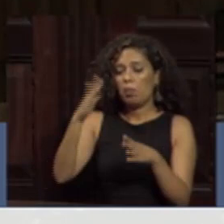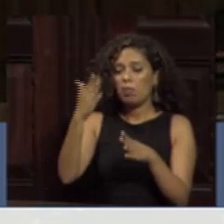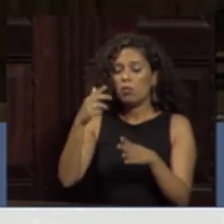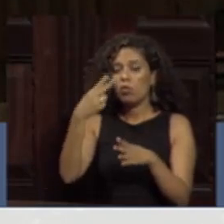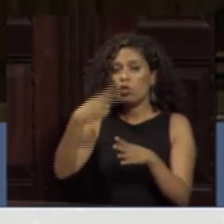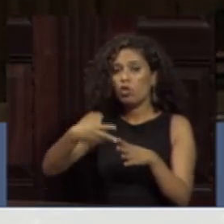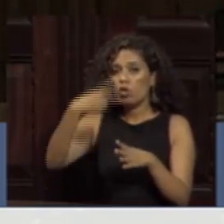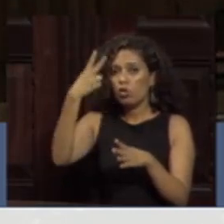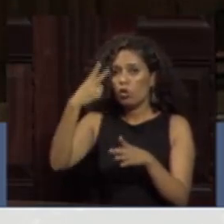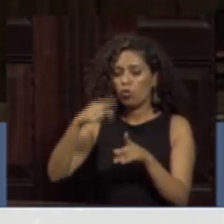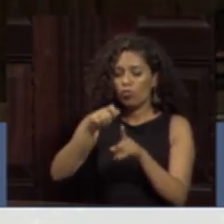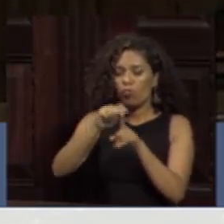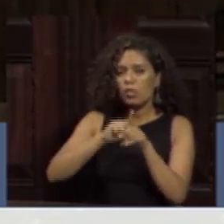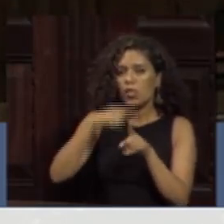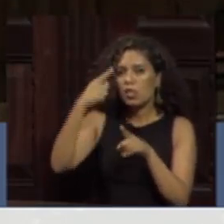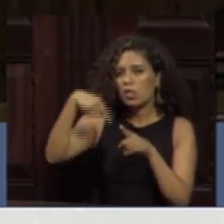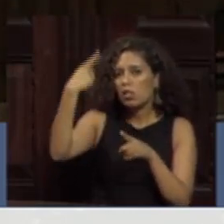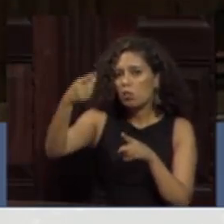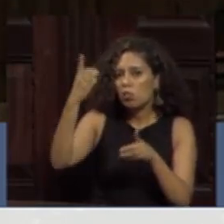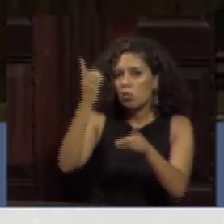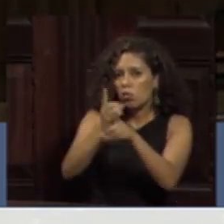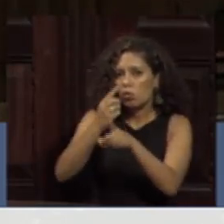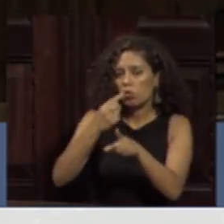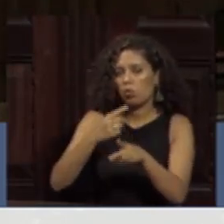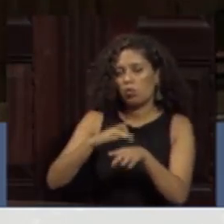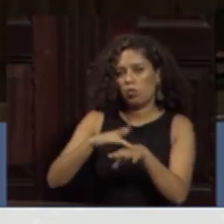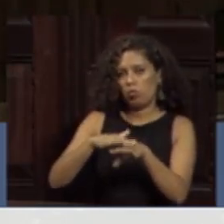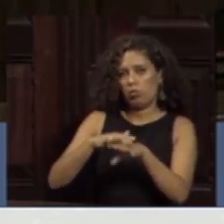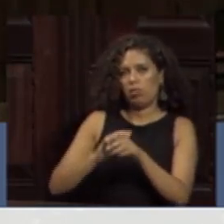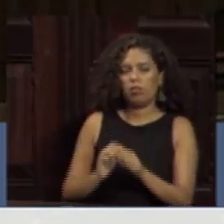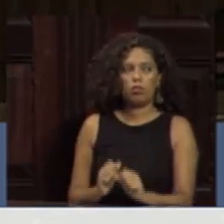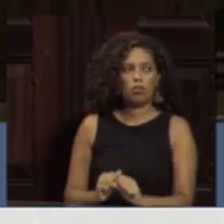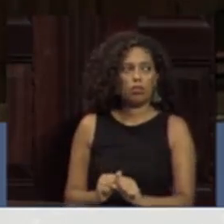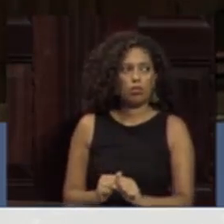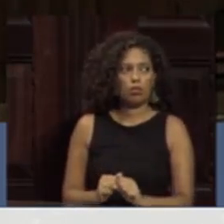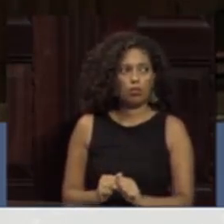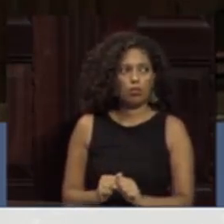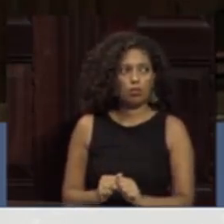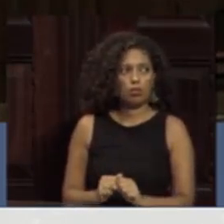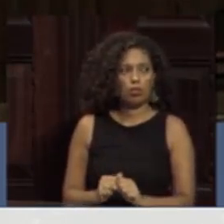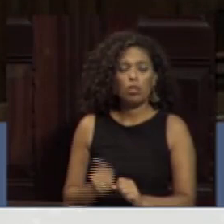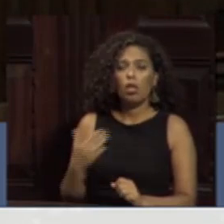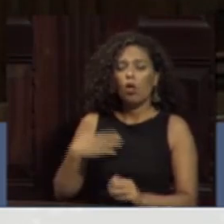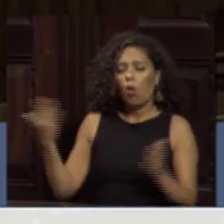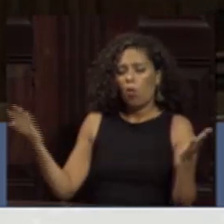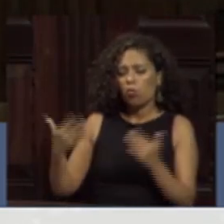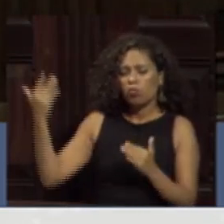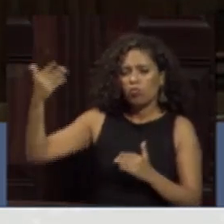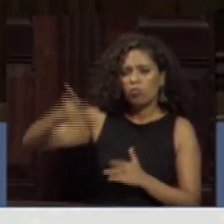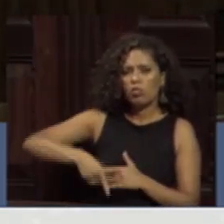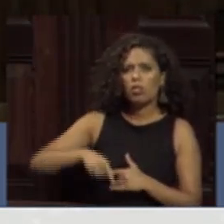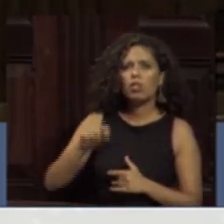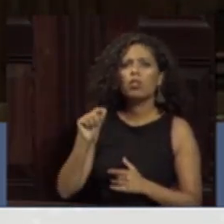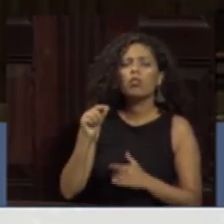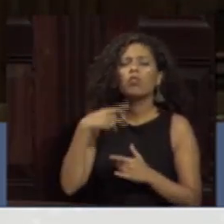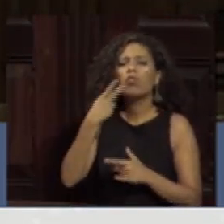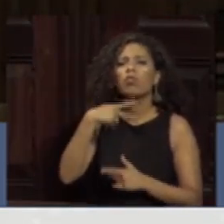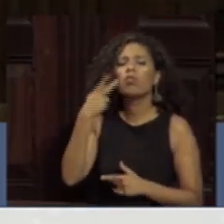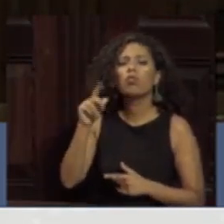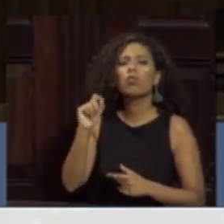diagnóstico. Sendo assim, eu venho aqui, poderia aqui estar